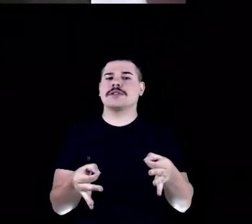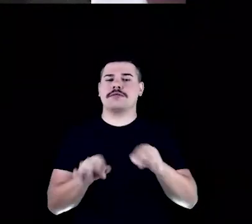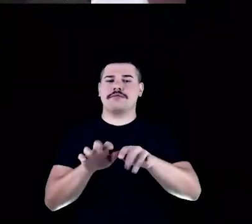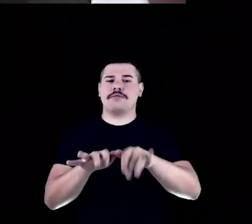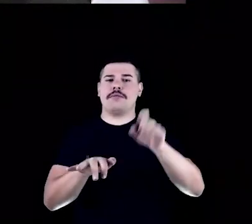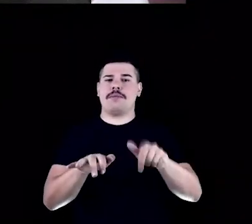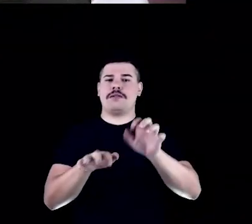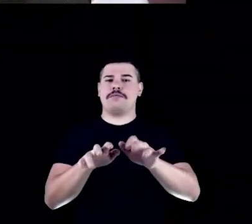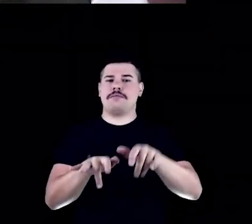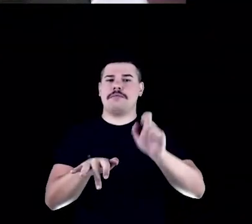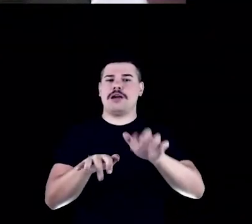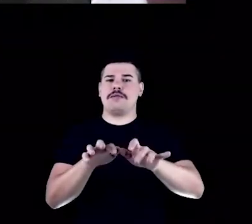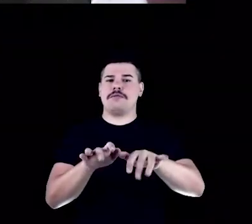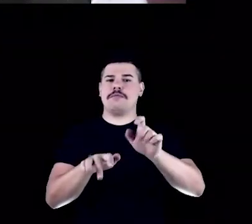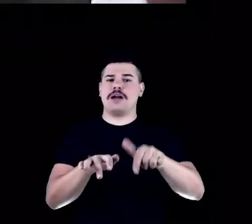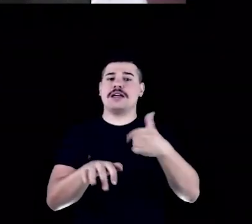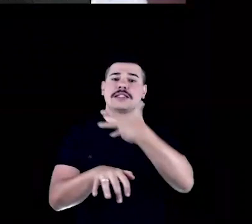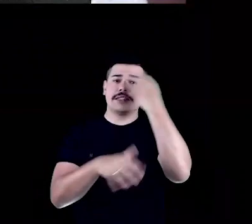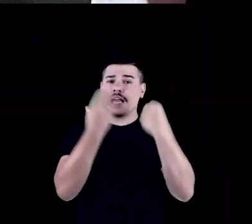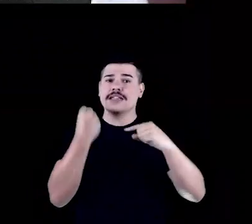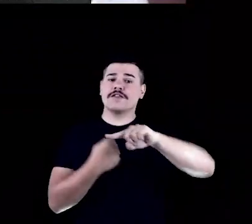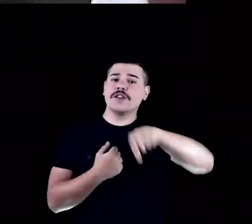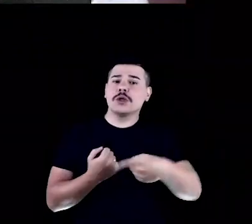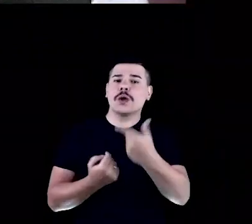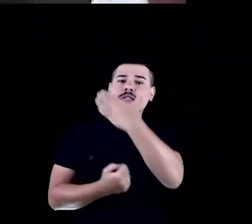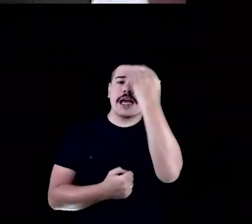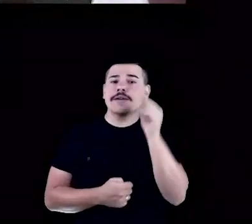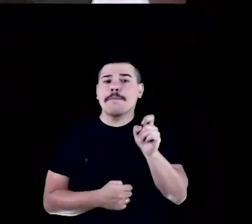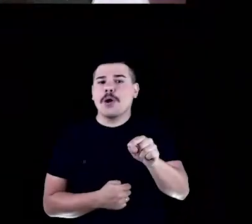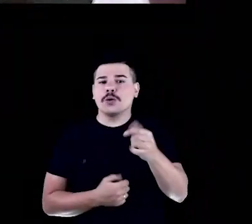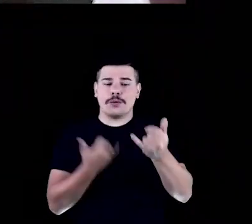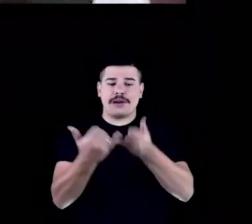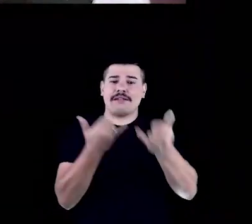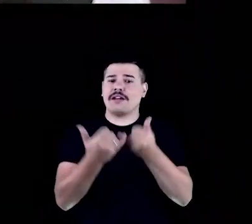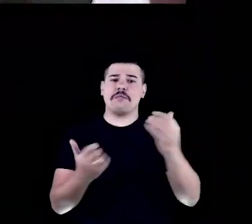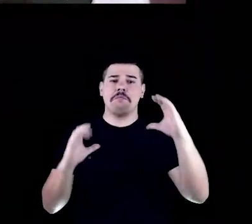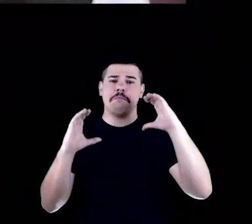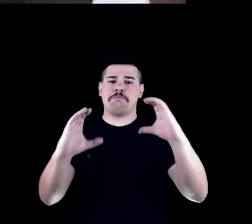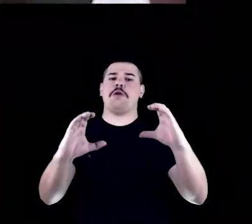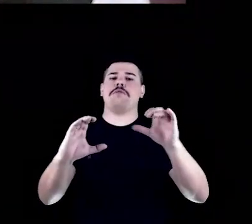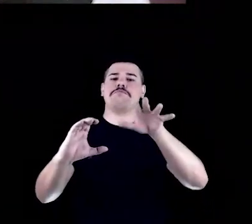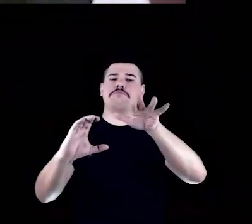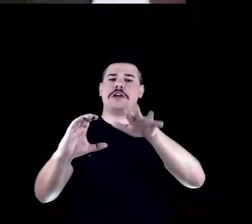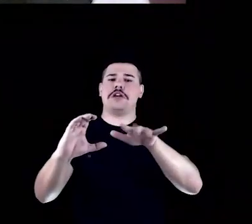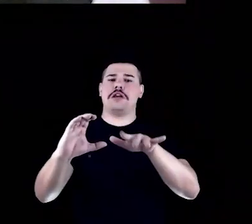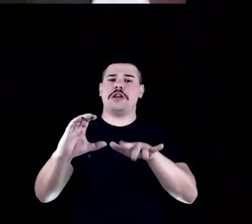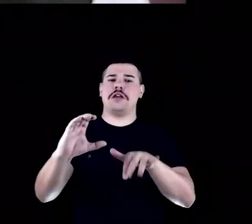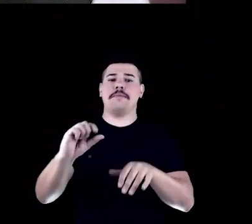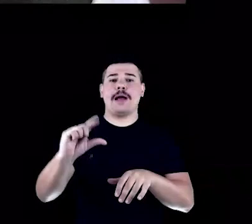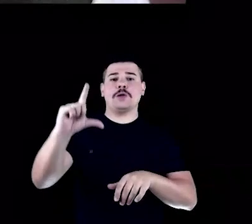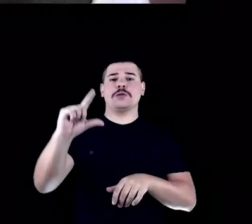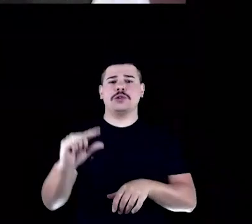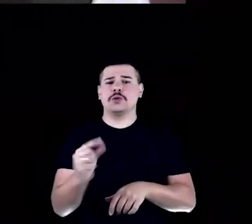só apertando enter. A gente não sabe o que é vírgula, a gente não sabe o que é ponto, a gente não brinca com a forma do poema, a gente cria um bloco